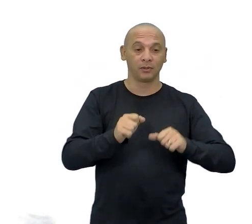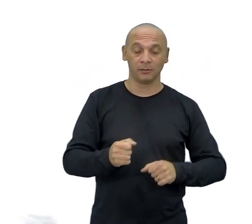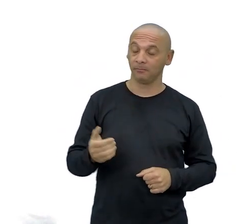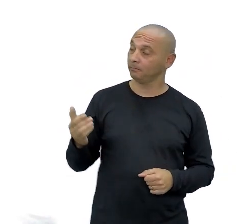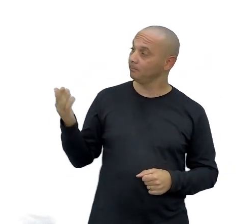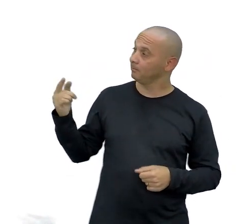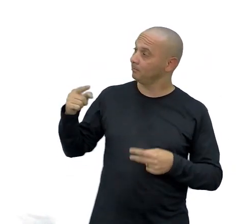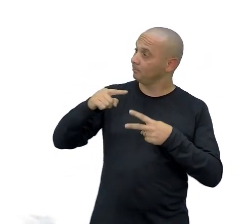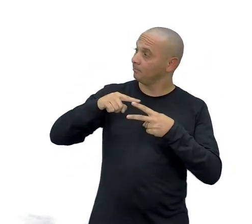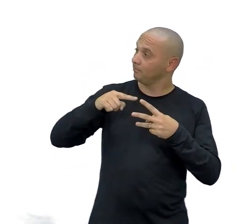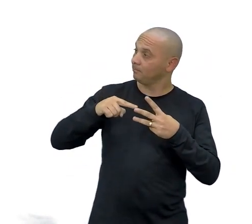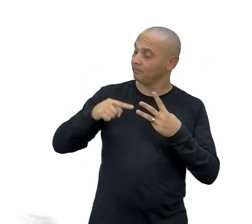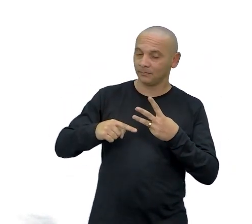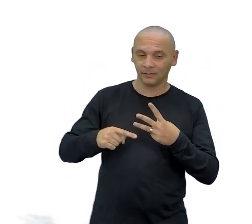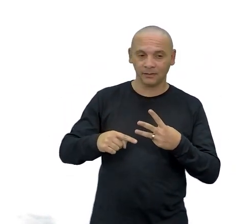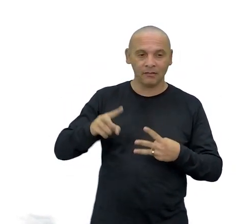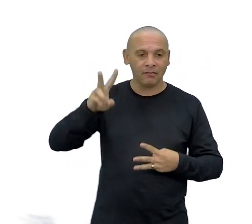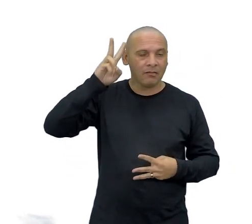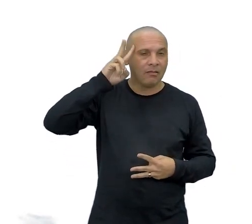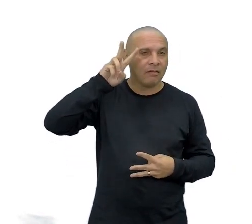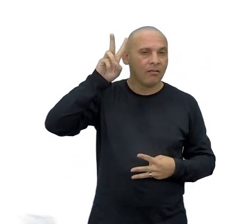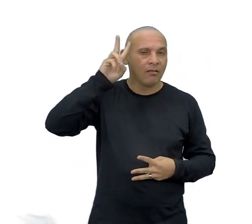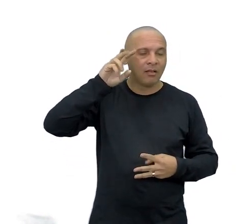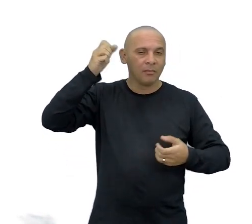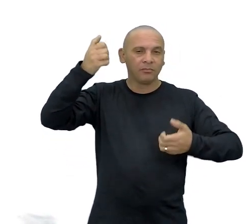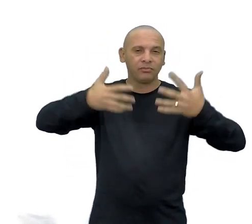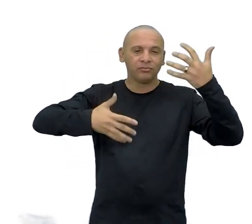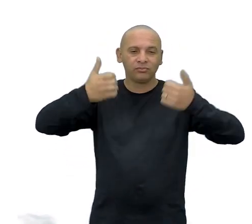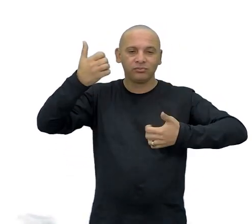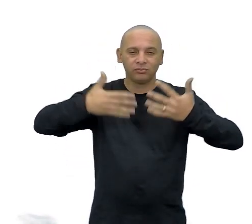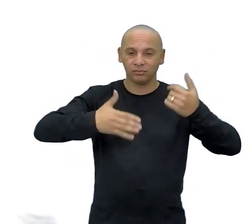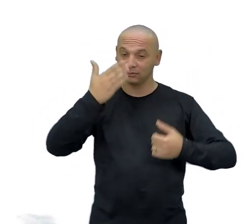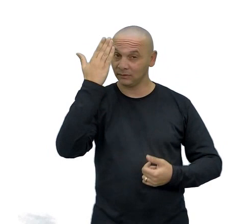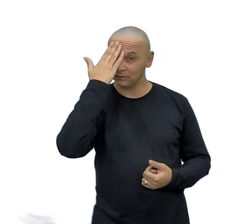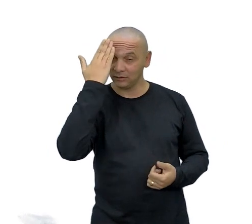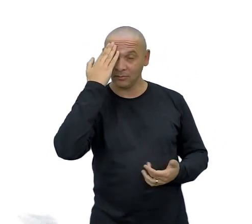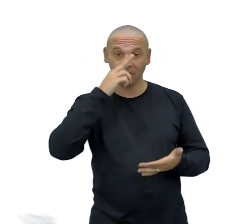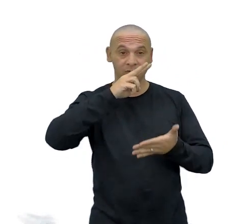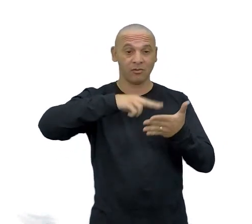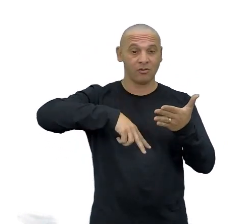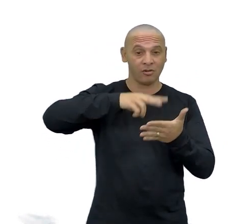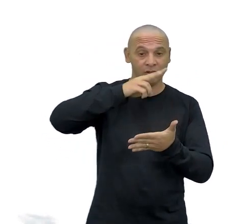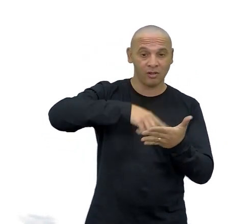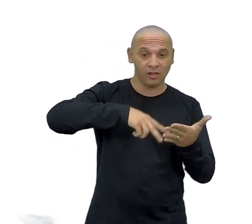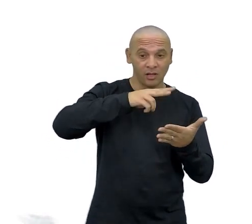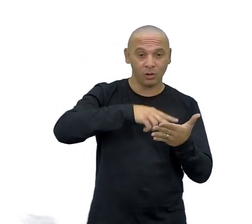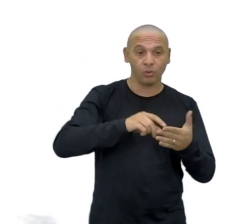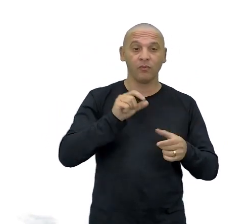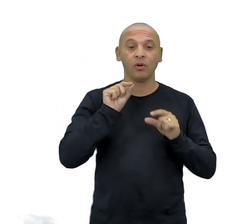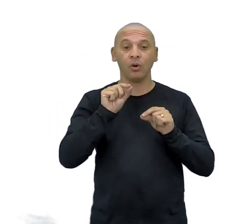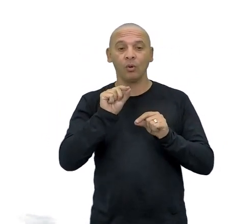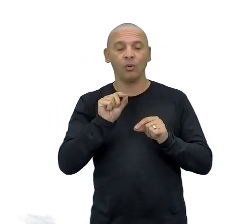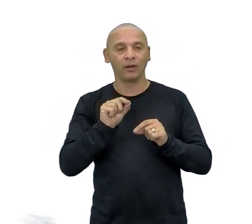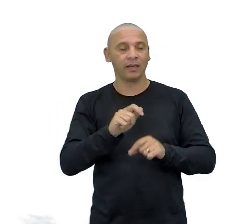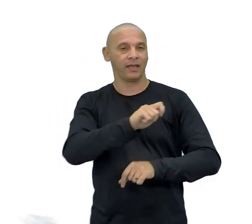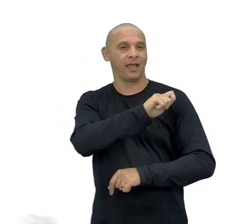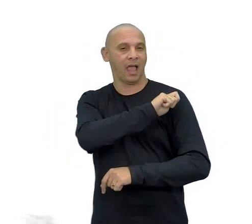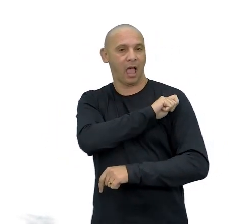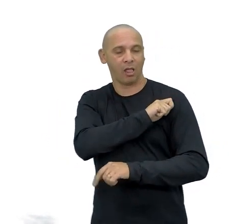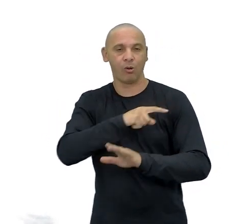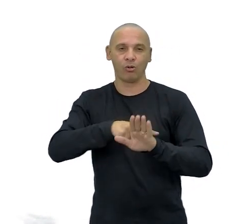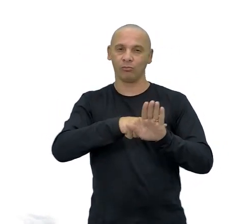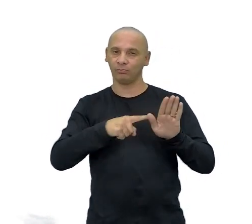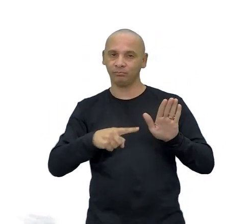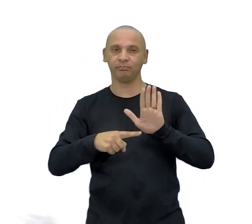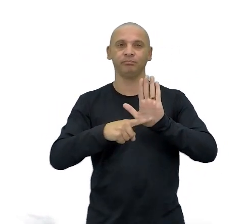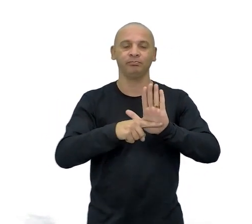Nós vamos revisitar reflexões acerca da compreensão leitora para engajar e potencializar o protagonismo